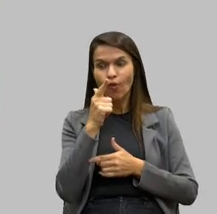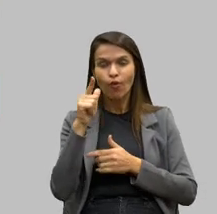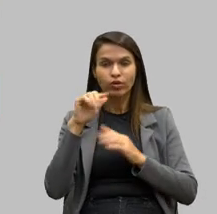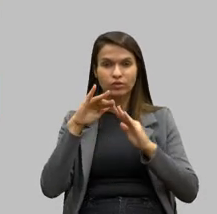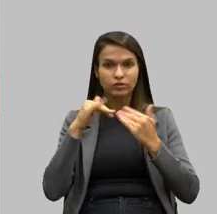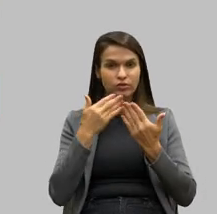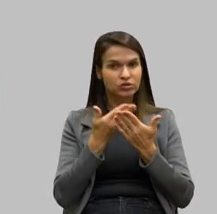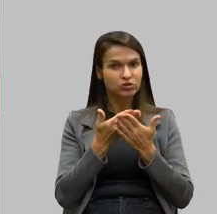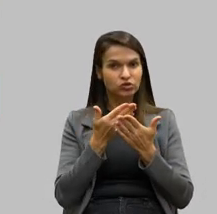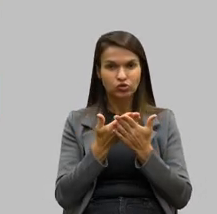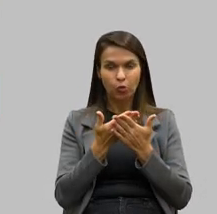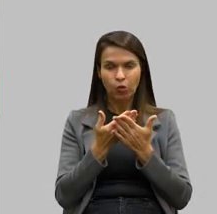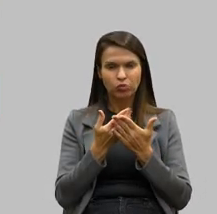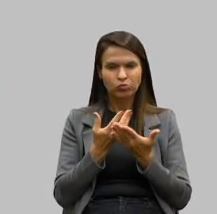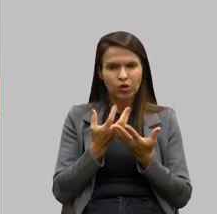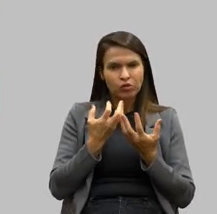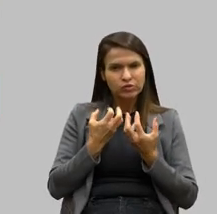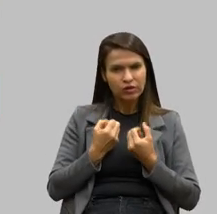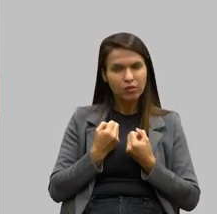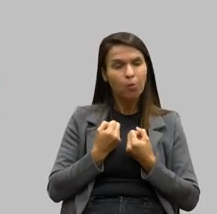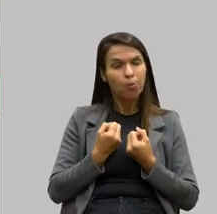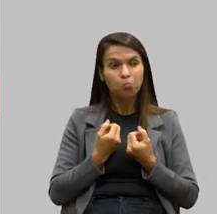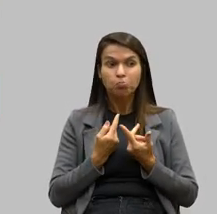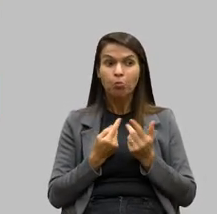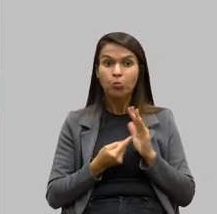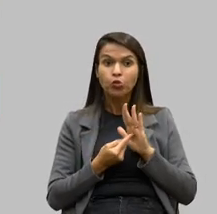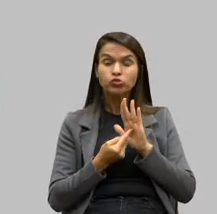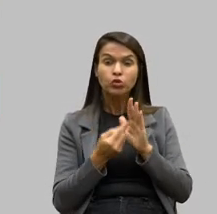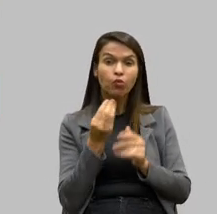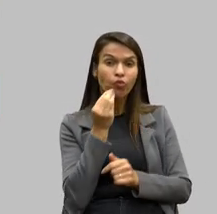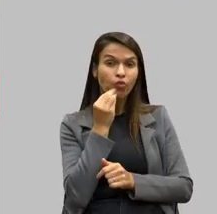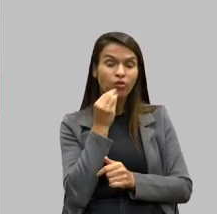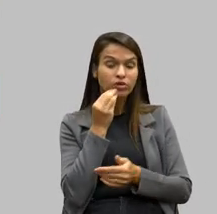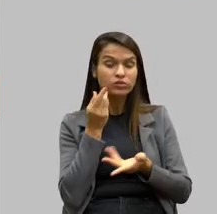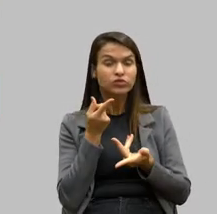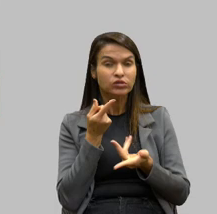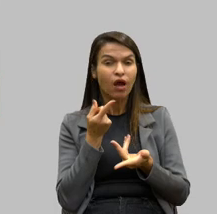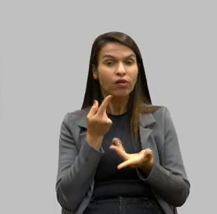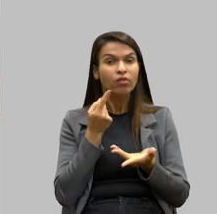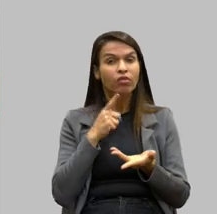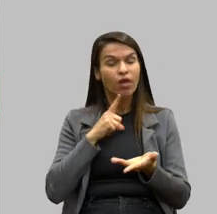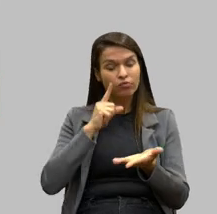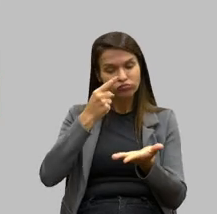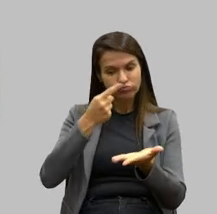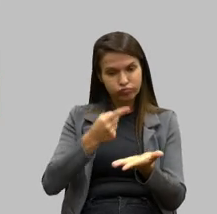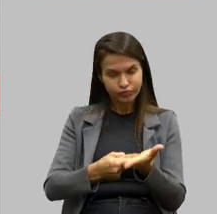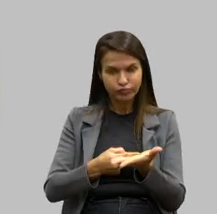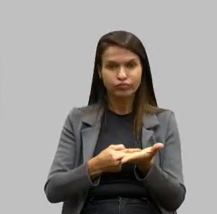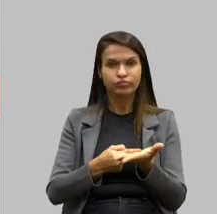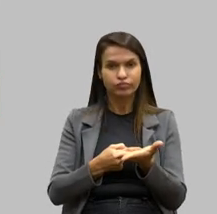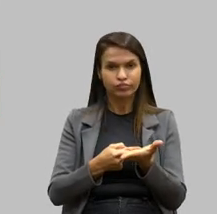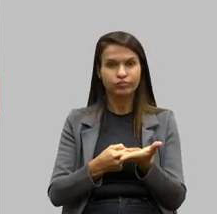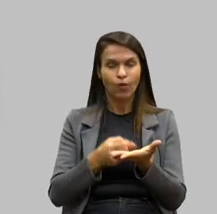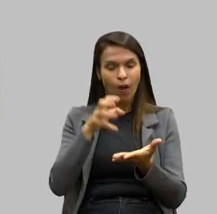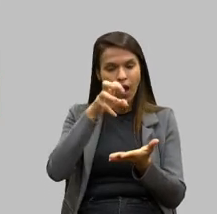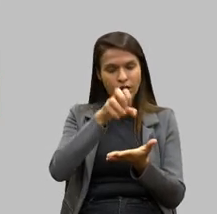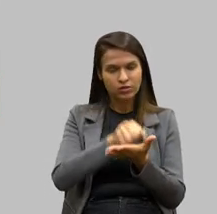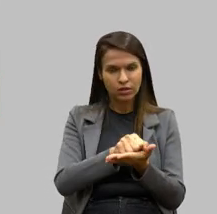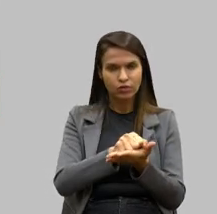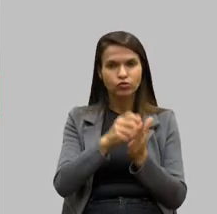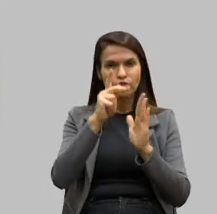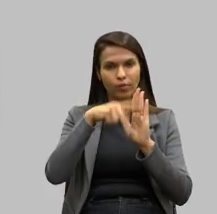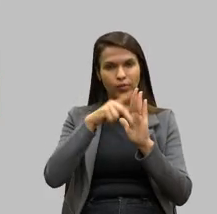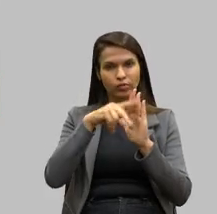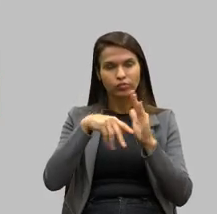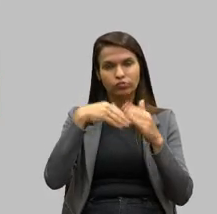entraram manifestando até o desejo de serem inseridas, de serem inseridas também no programa, nas próximas